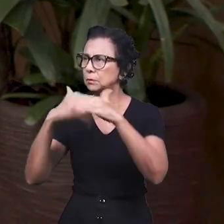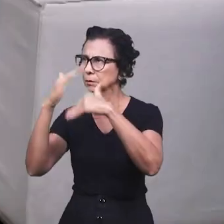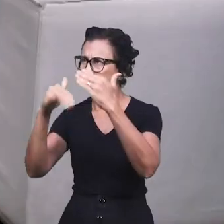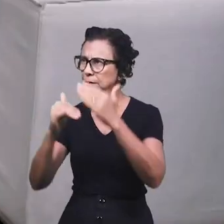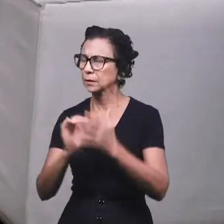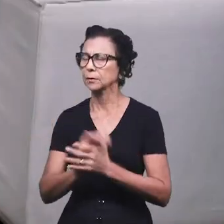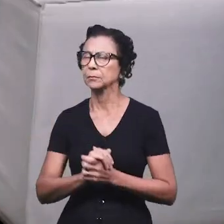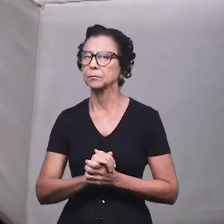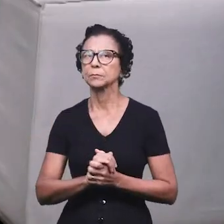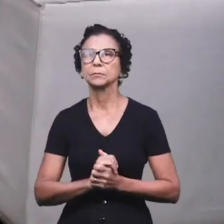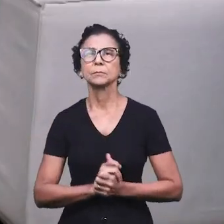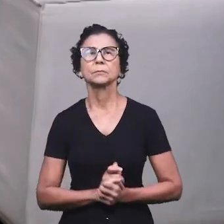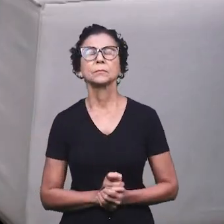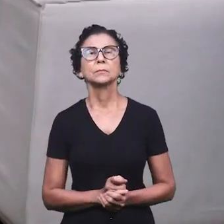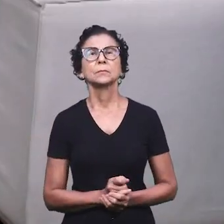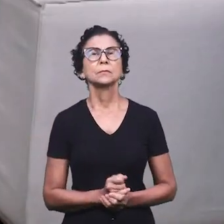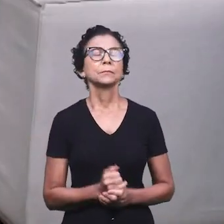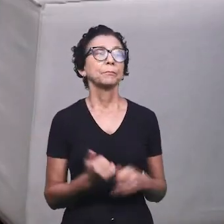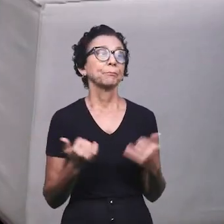negócio? Então,